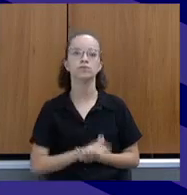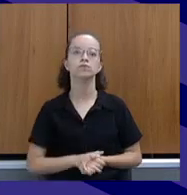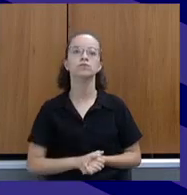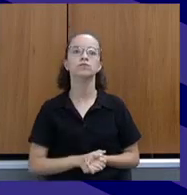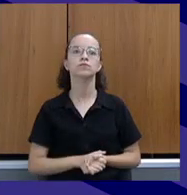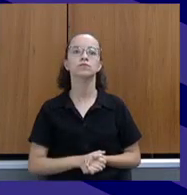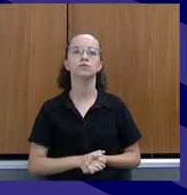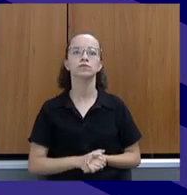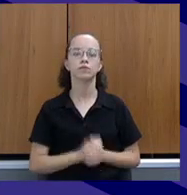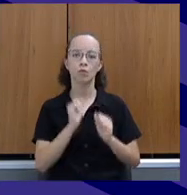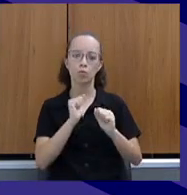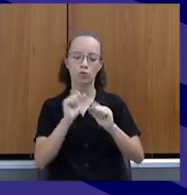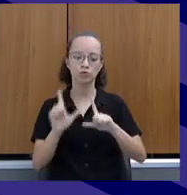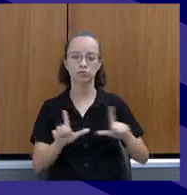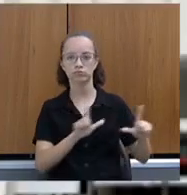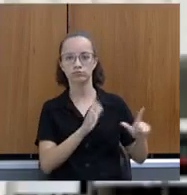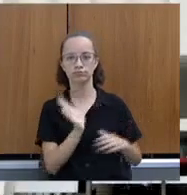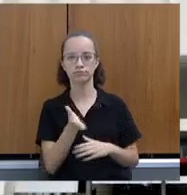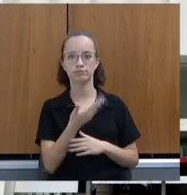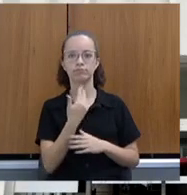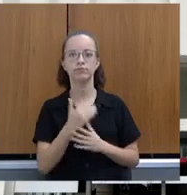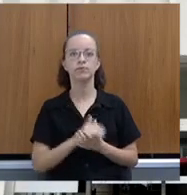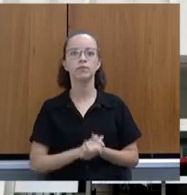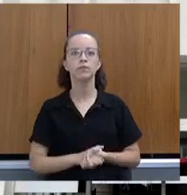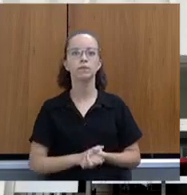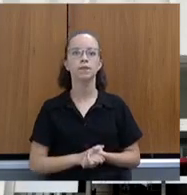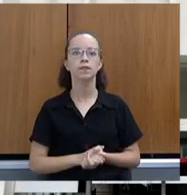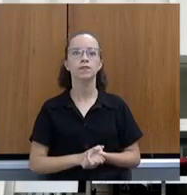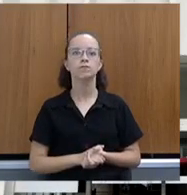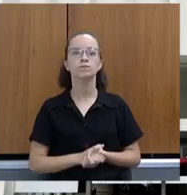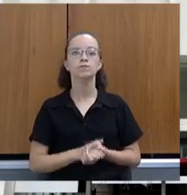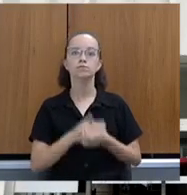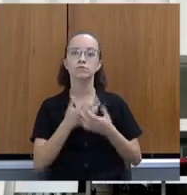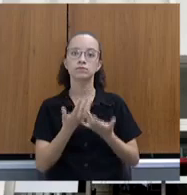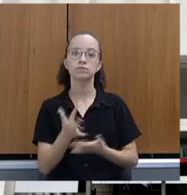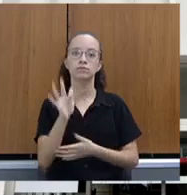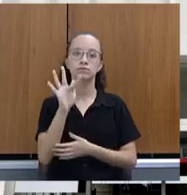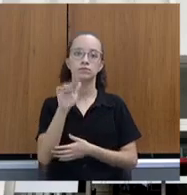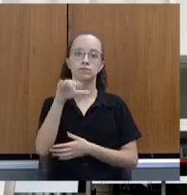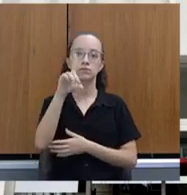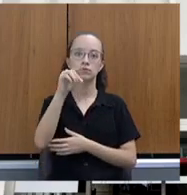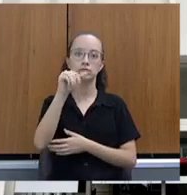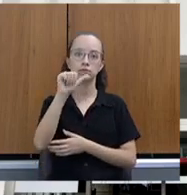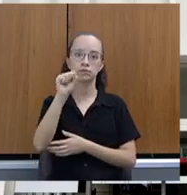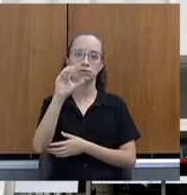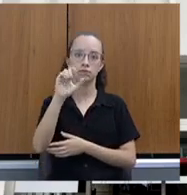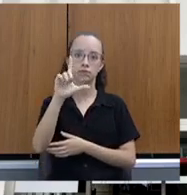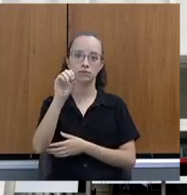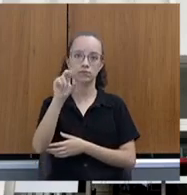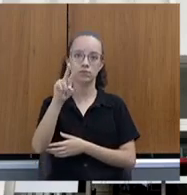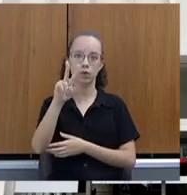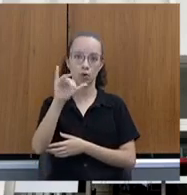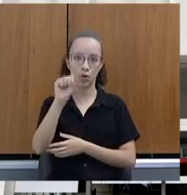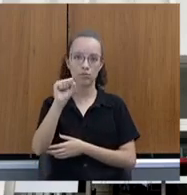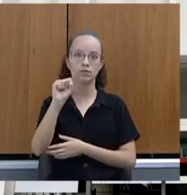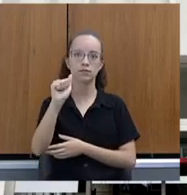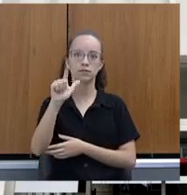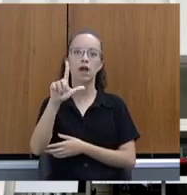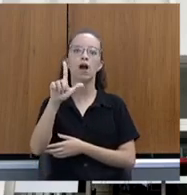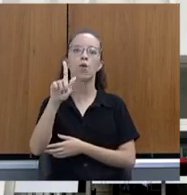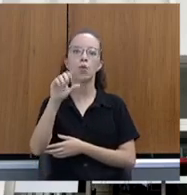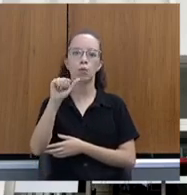pode passar a Fundação Clóvis Salgado já passando por autarquia é